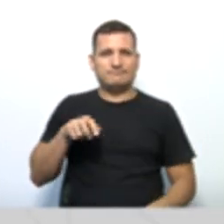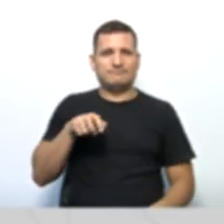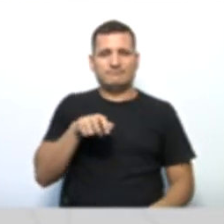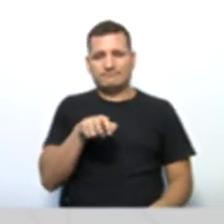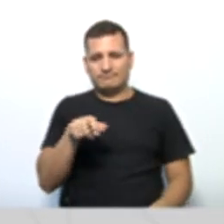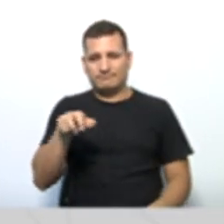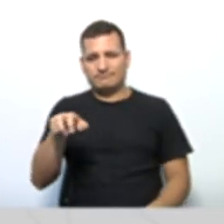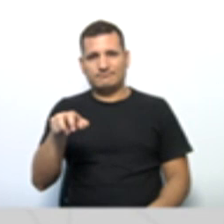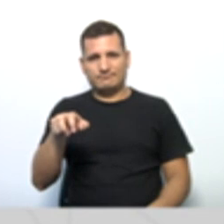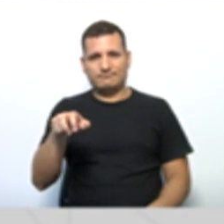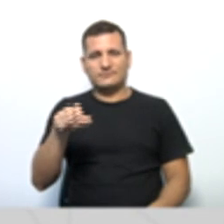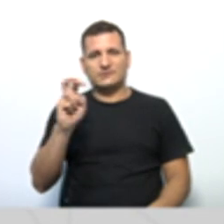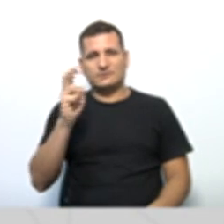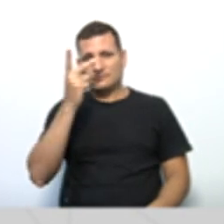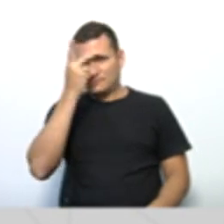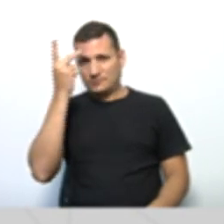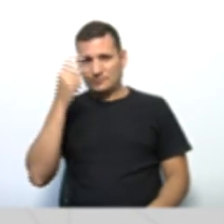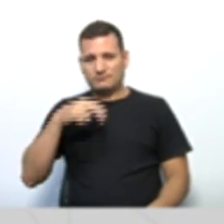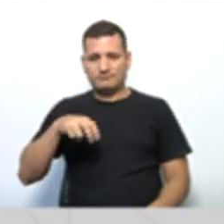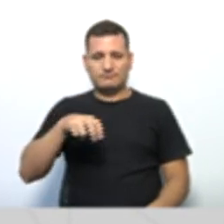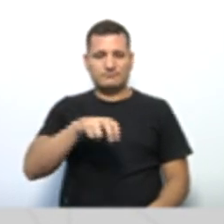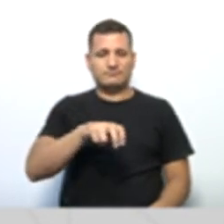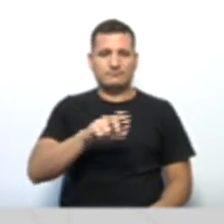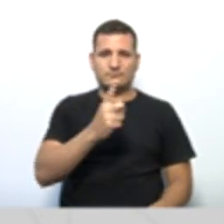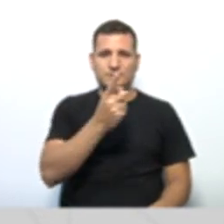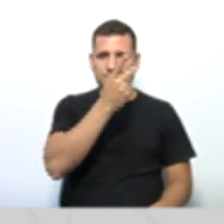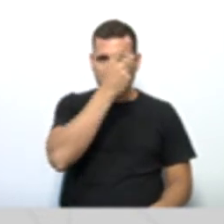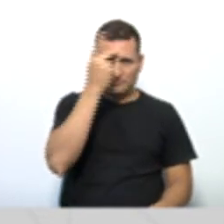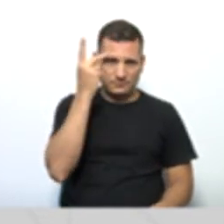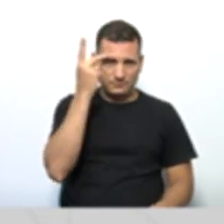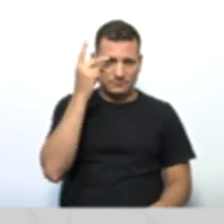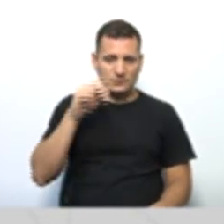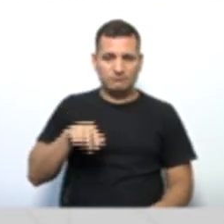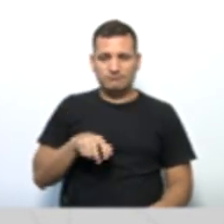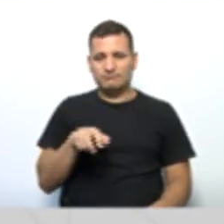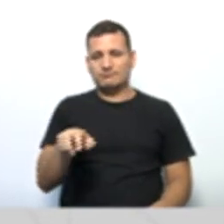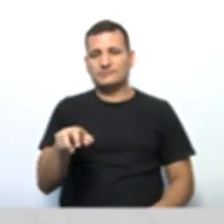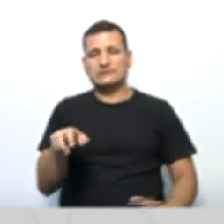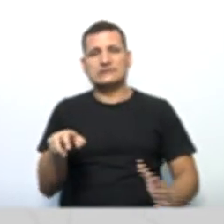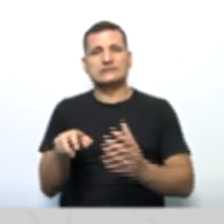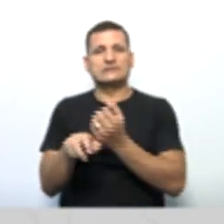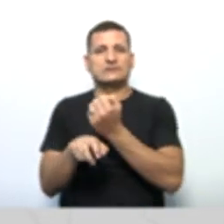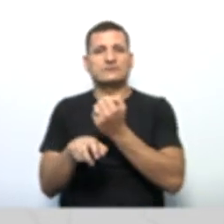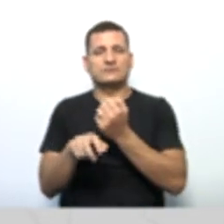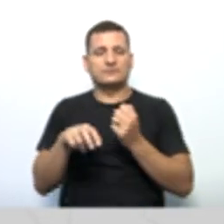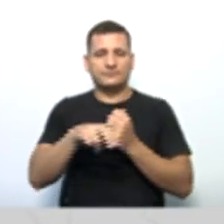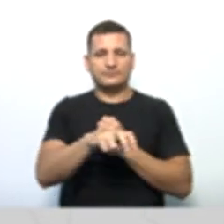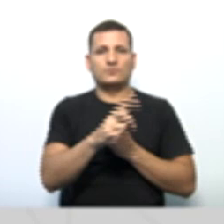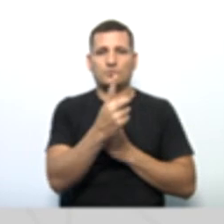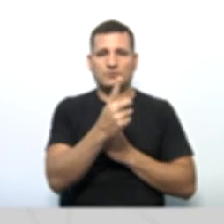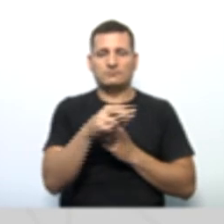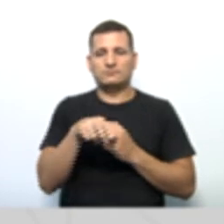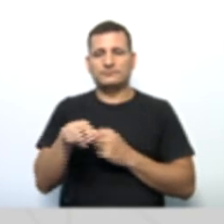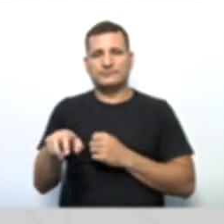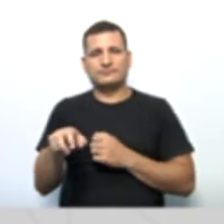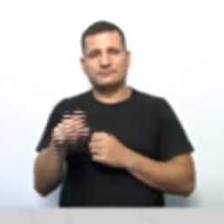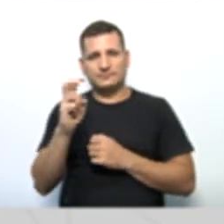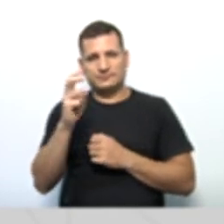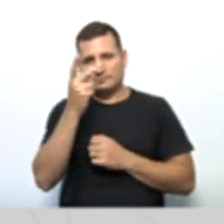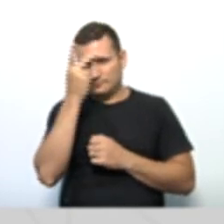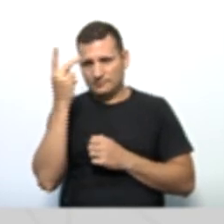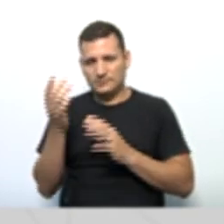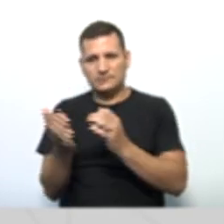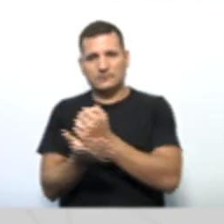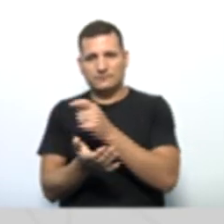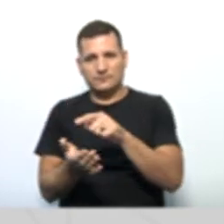uma pessoa para salvar 5 pessoas. É a ética utilitarista. O bem é sempre a